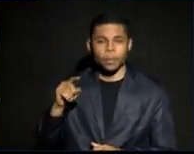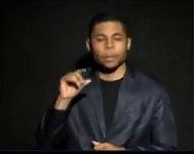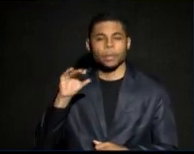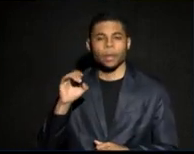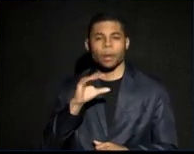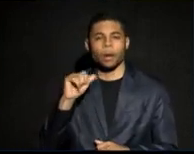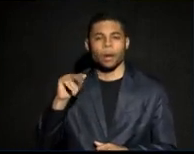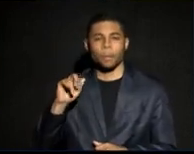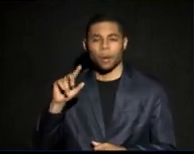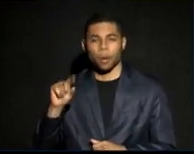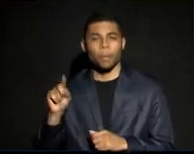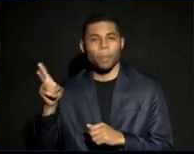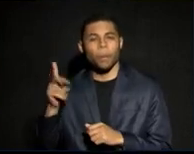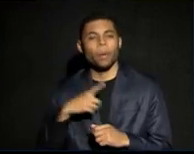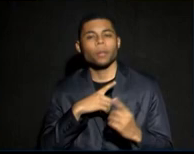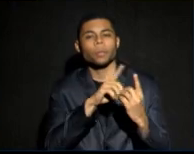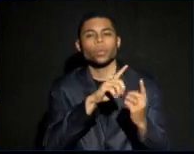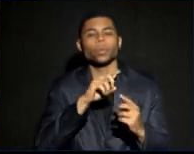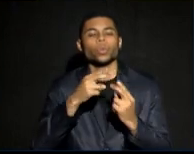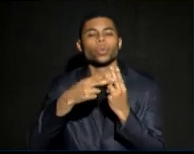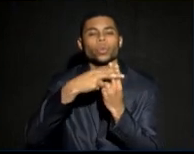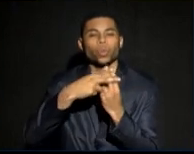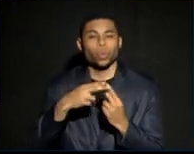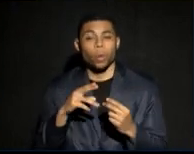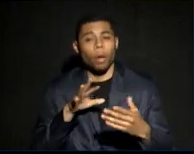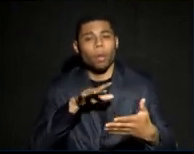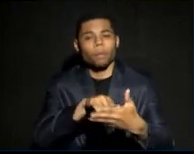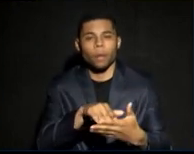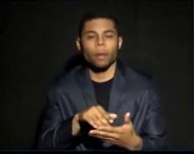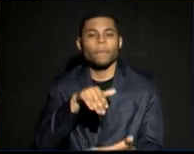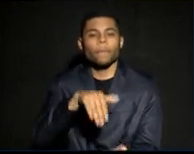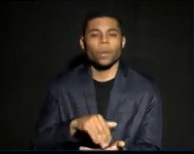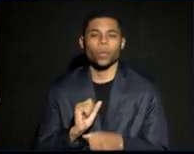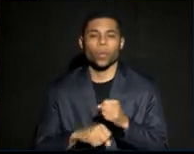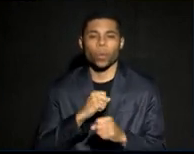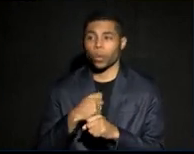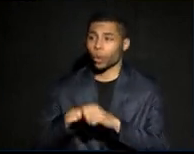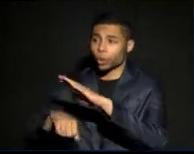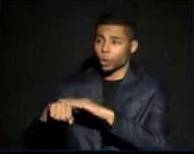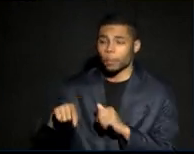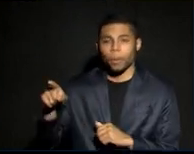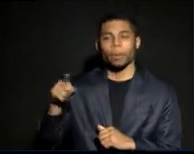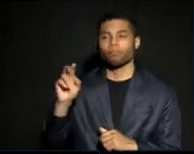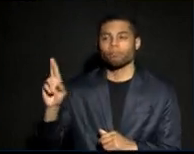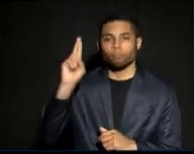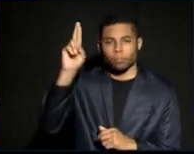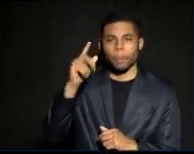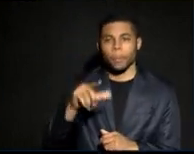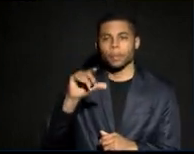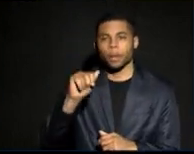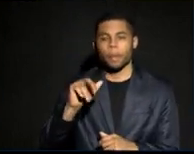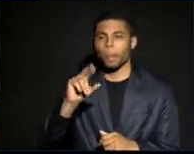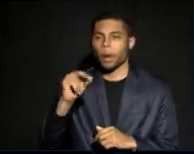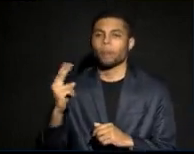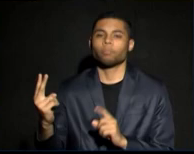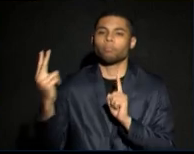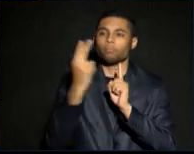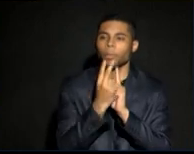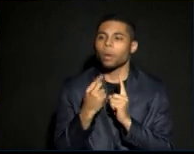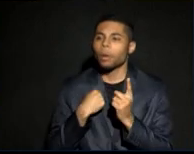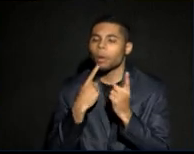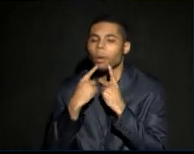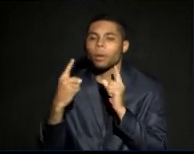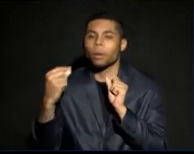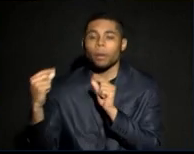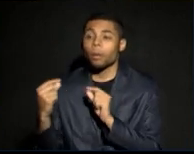Camargo encerrar o atendimento sua partir do final do ano chamei o prefeito chamei o A C Camargo em duas horas no gabinete hoje pela